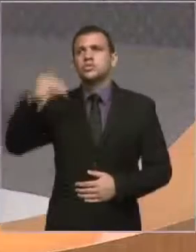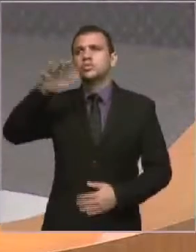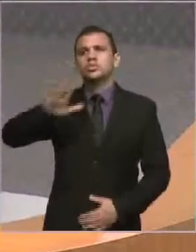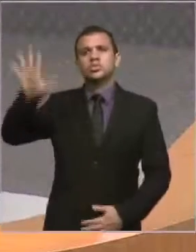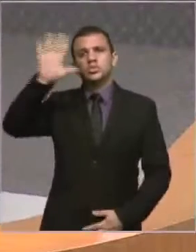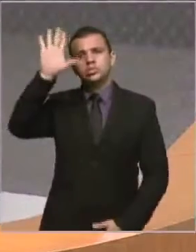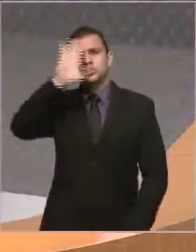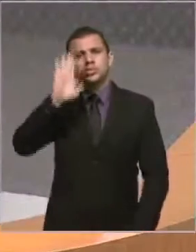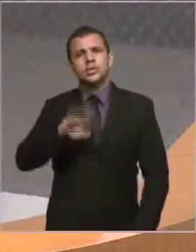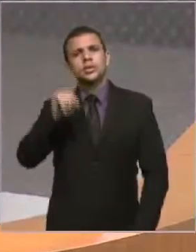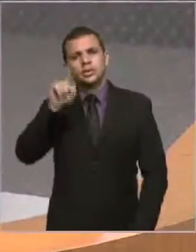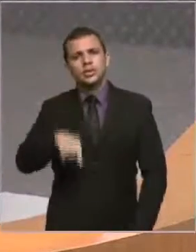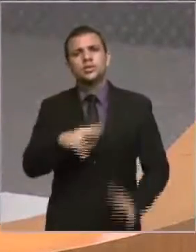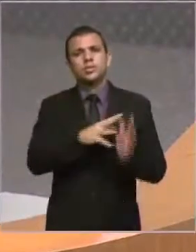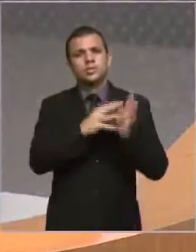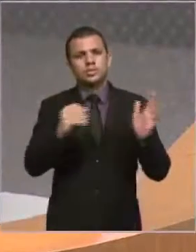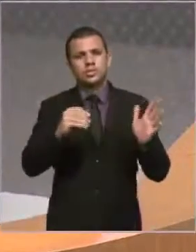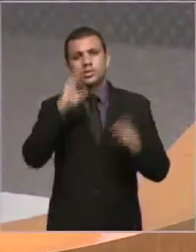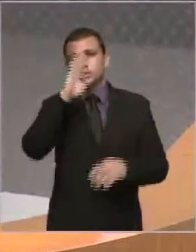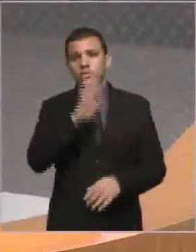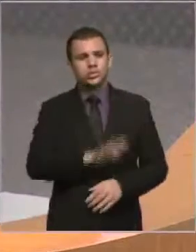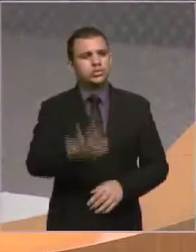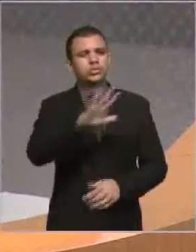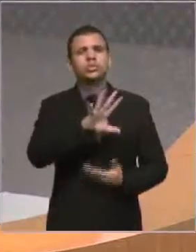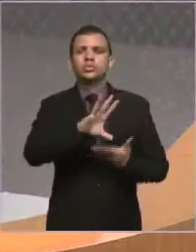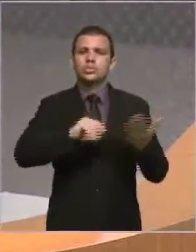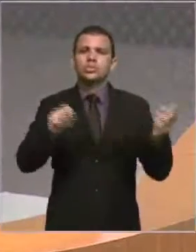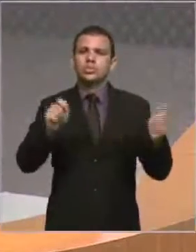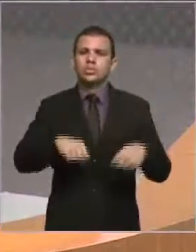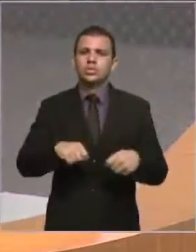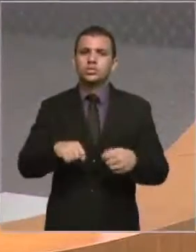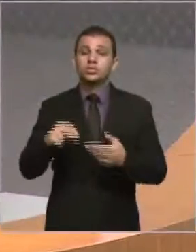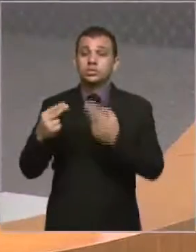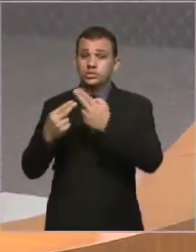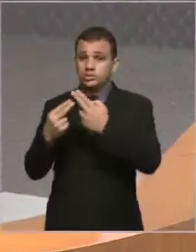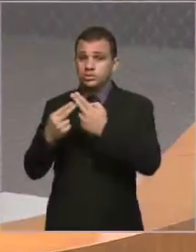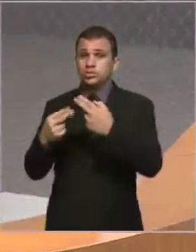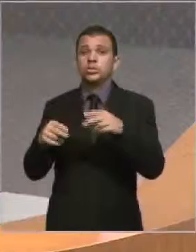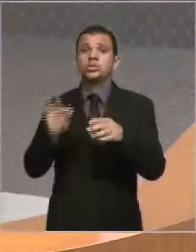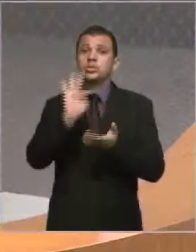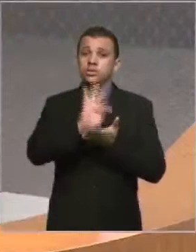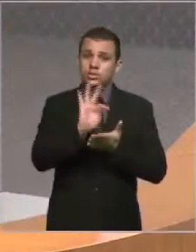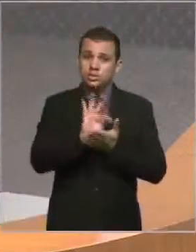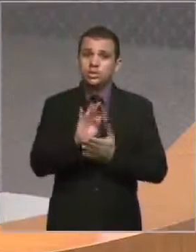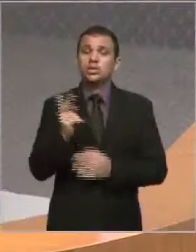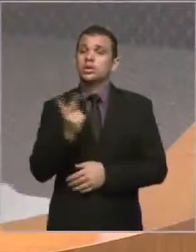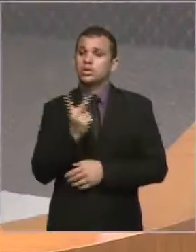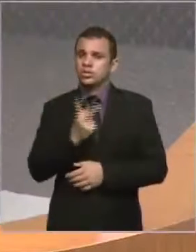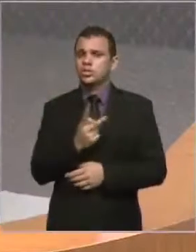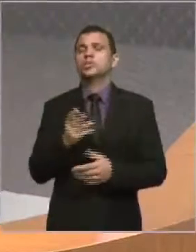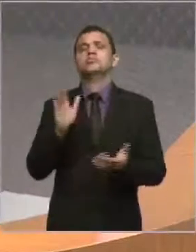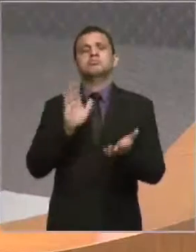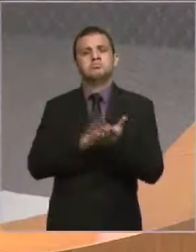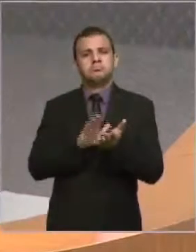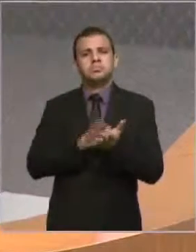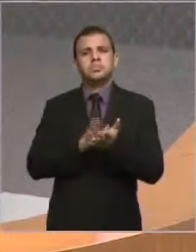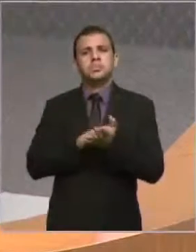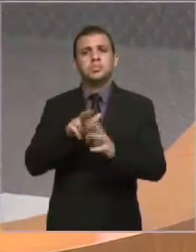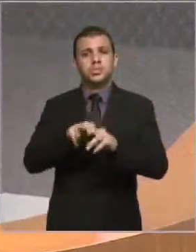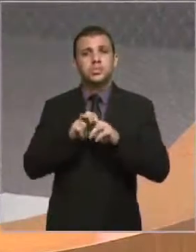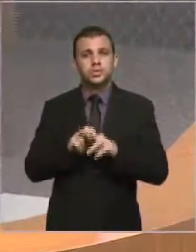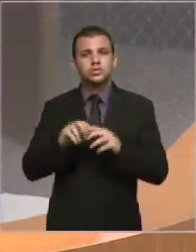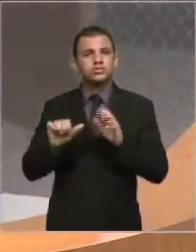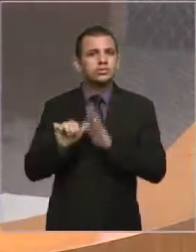como exemplo para o nosso país. Timon e Teresina estão de parabéns pelo pioneirismo e espero que esse modelo que